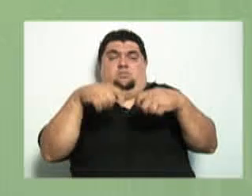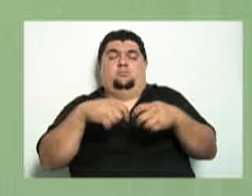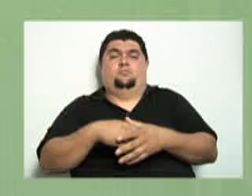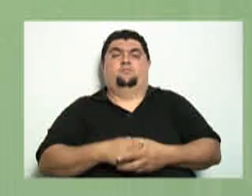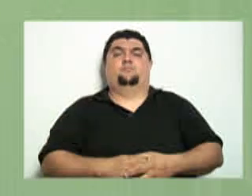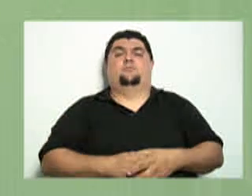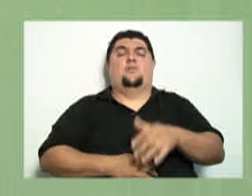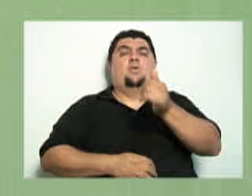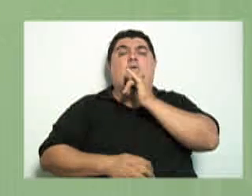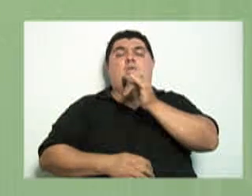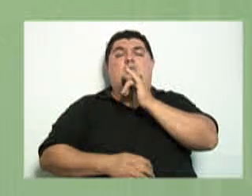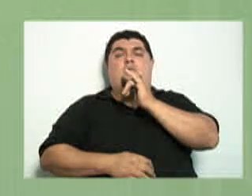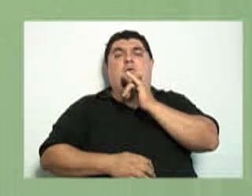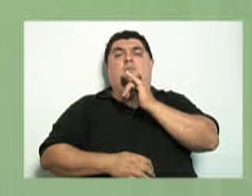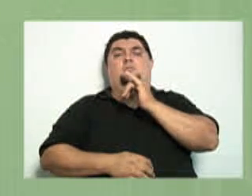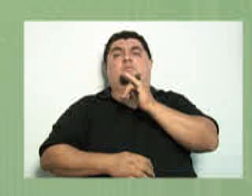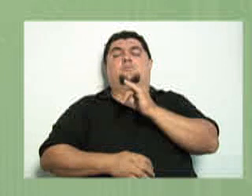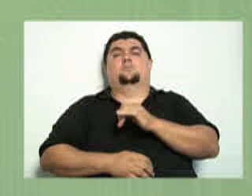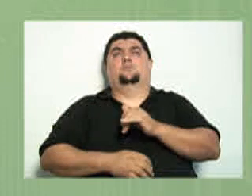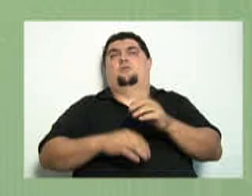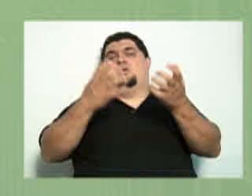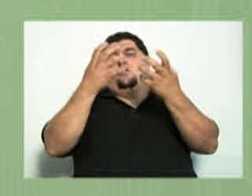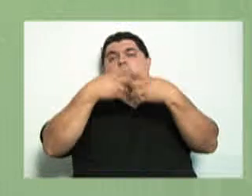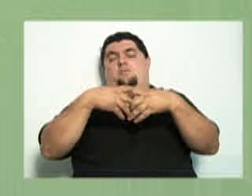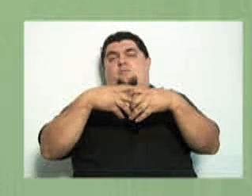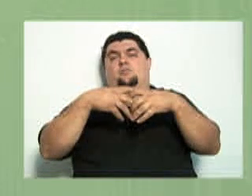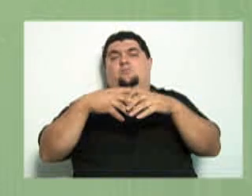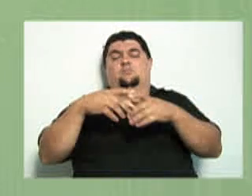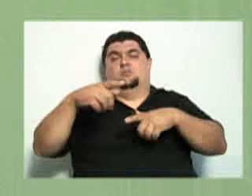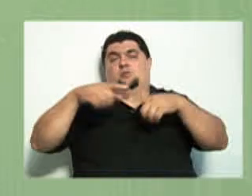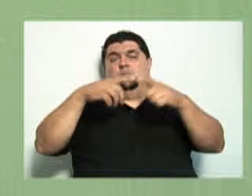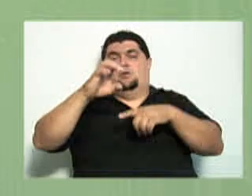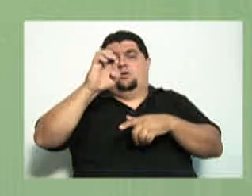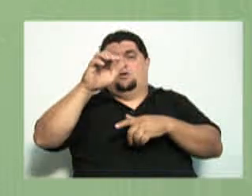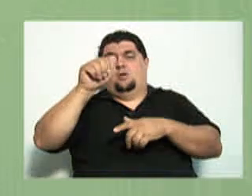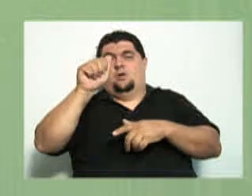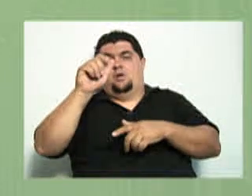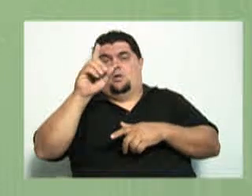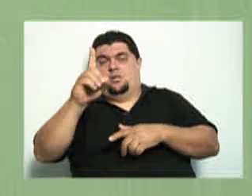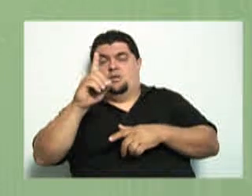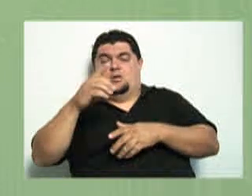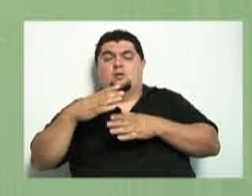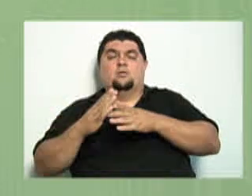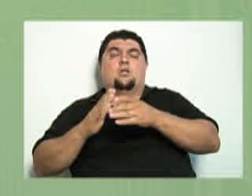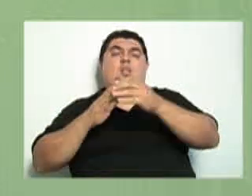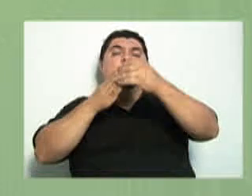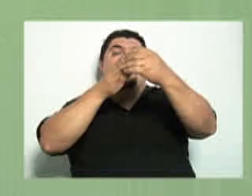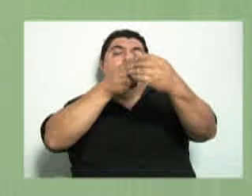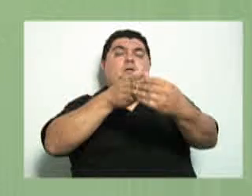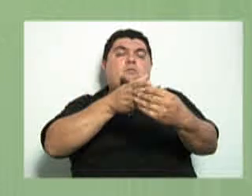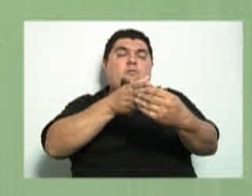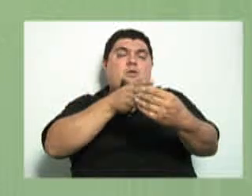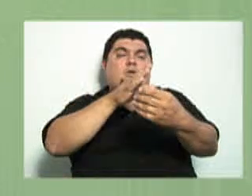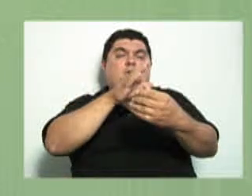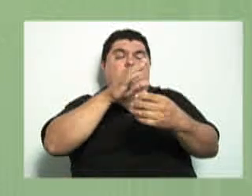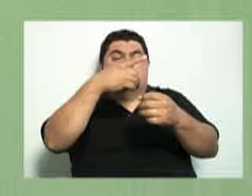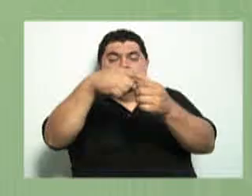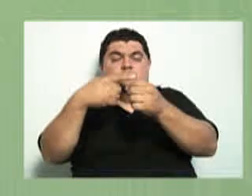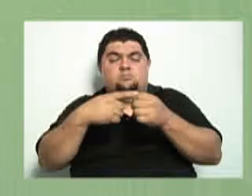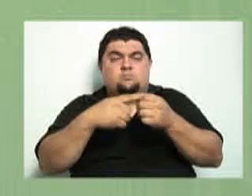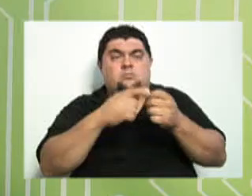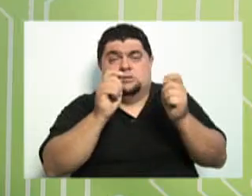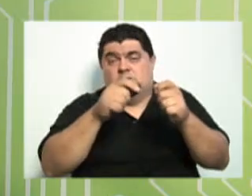Por exemplo, o IFRO está trabalhando com EAD e levar a educação para o interior, é uma mudança institucional, está